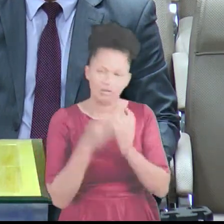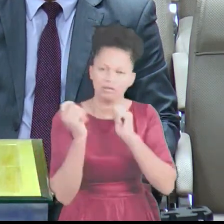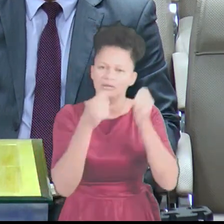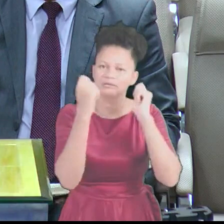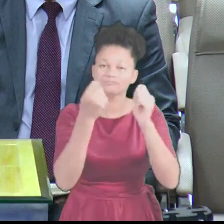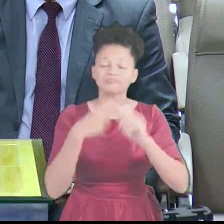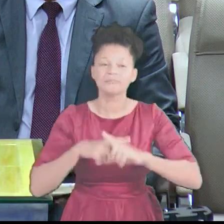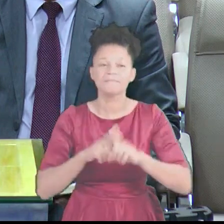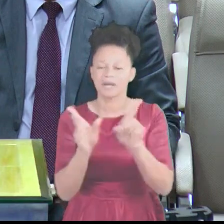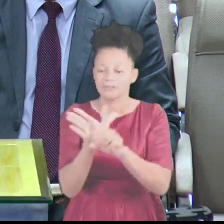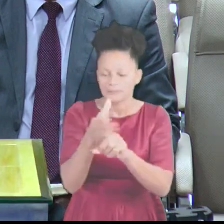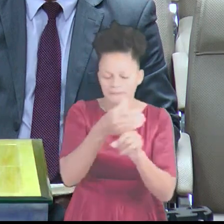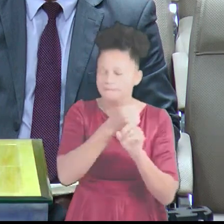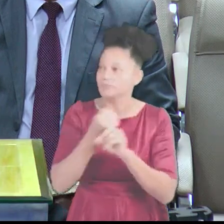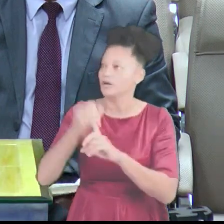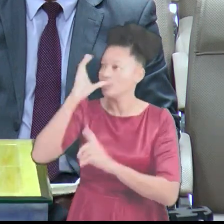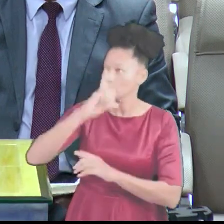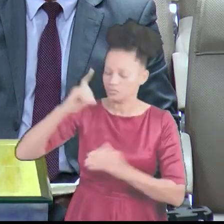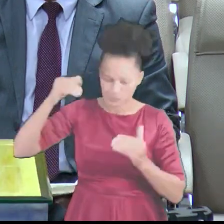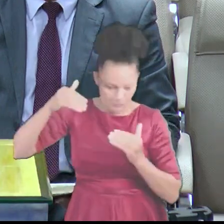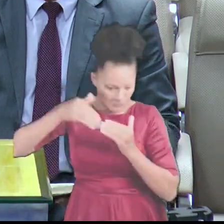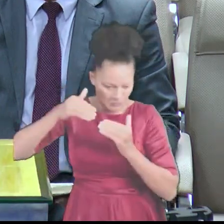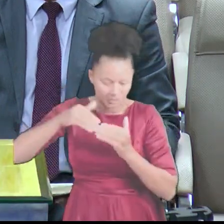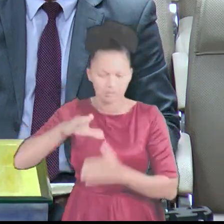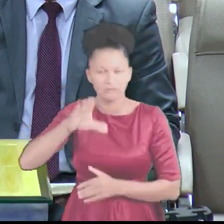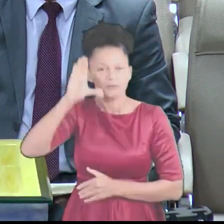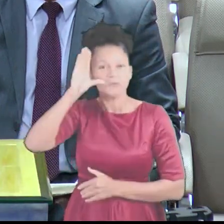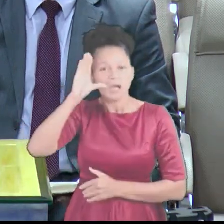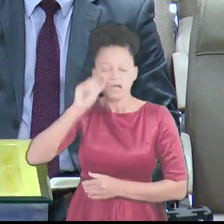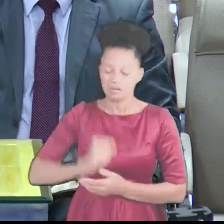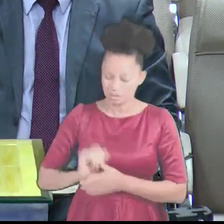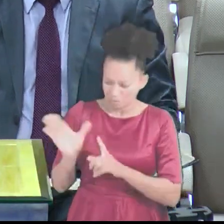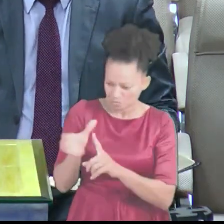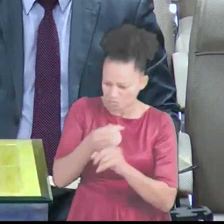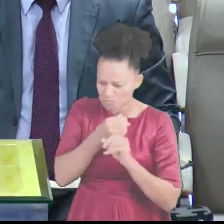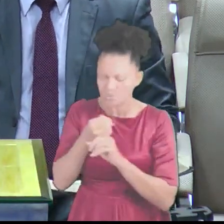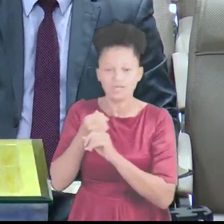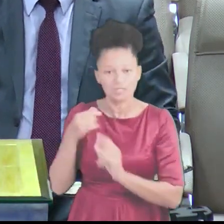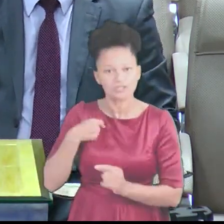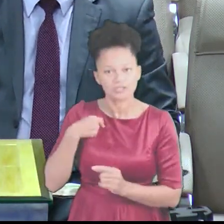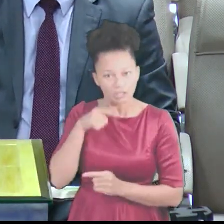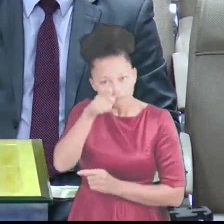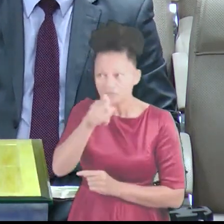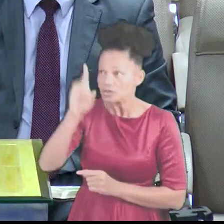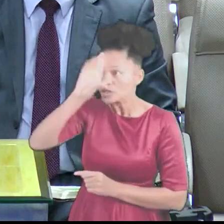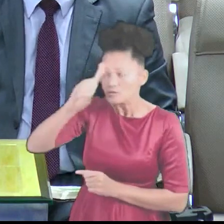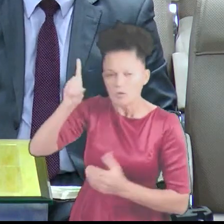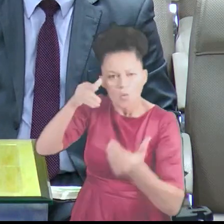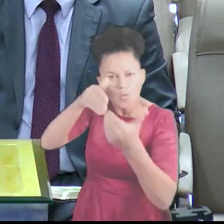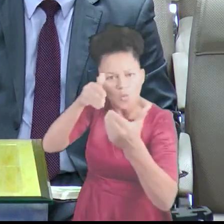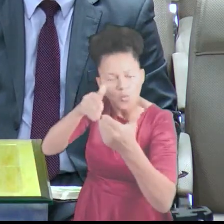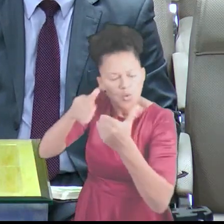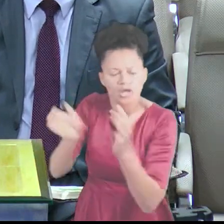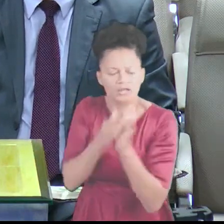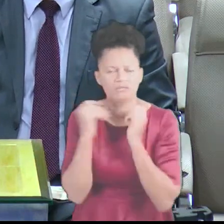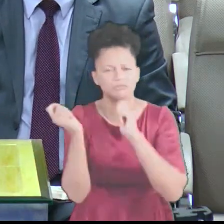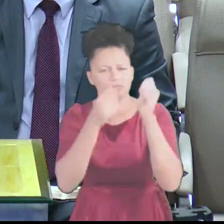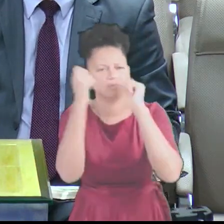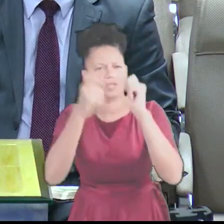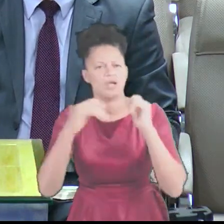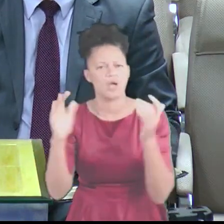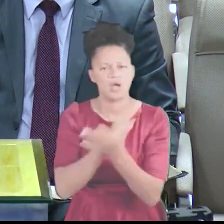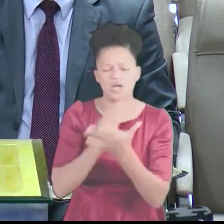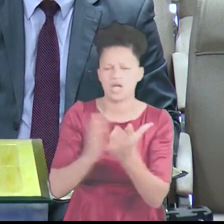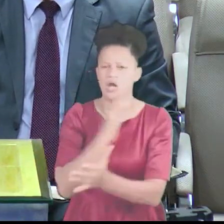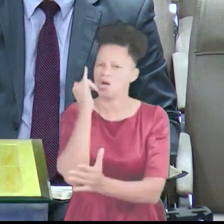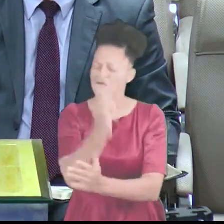Aleluia. Mas o mistério é entre Deus e Ezequiel. O mistério é entre Deus e você. Aleluia. Alguém já